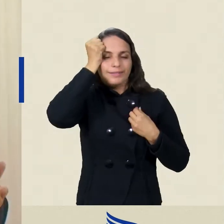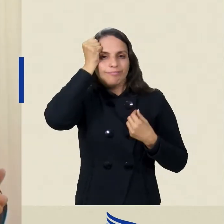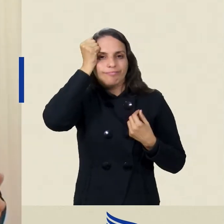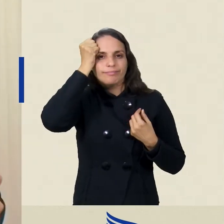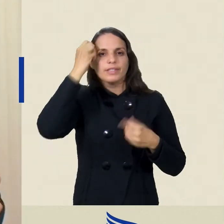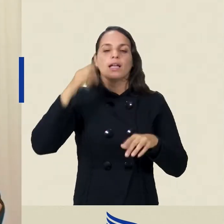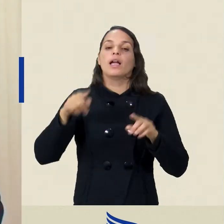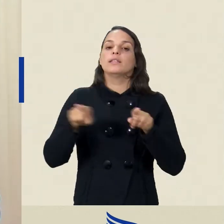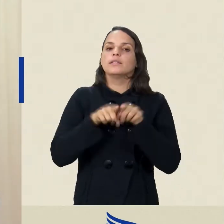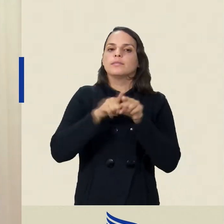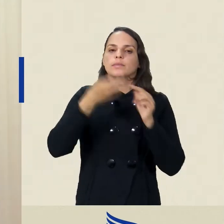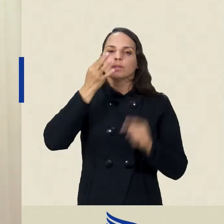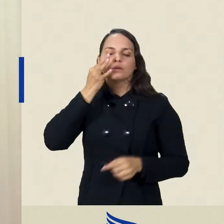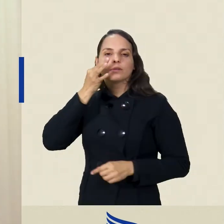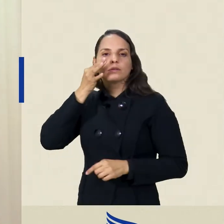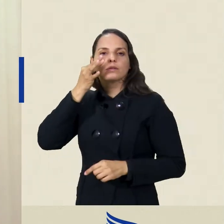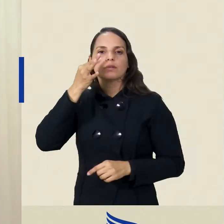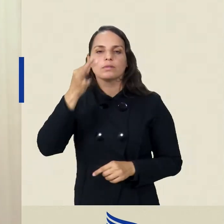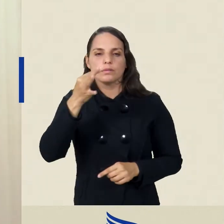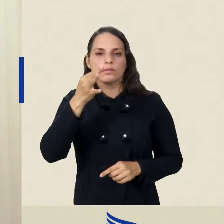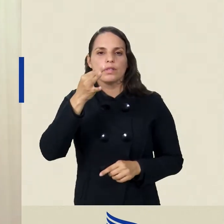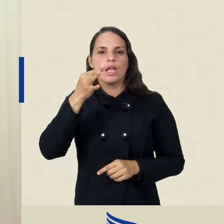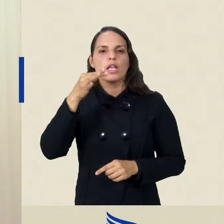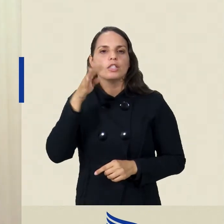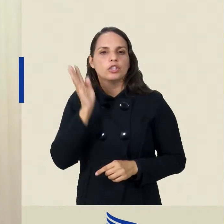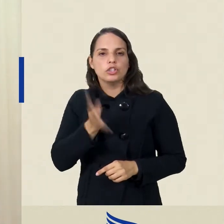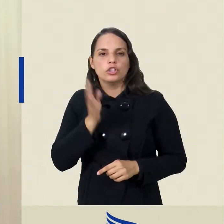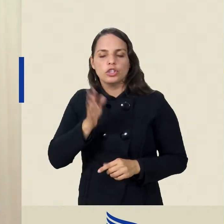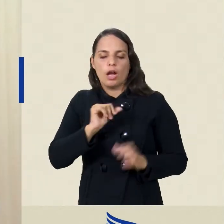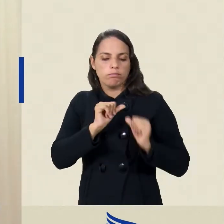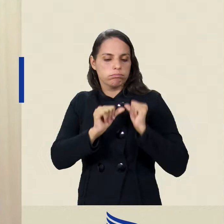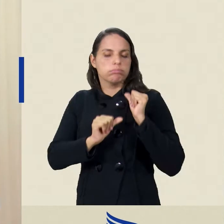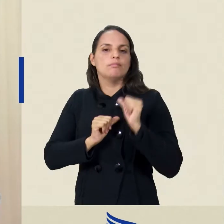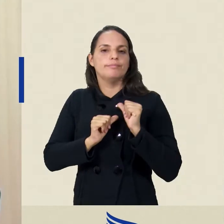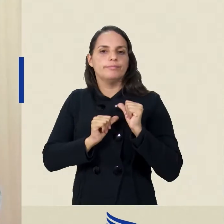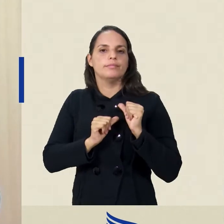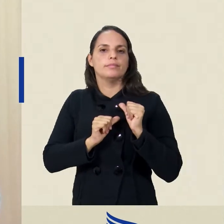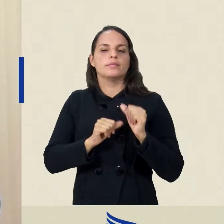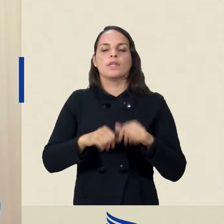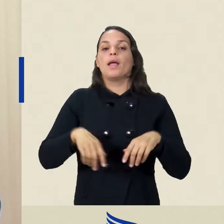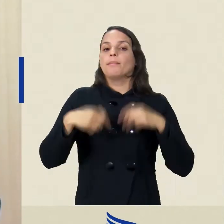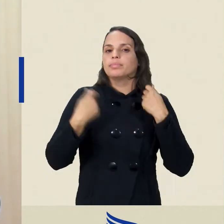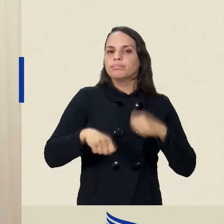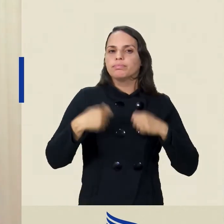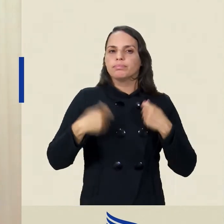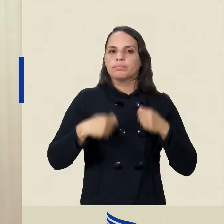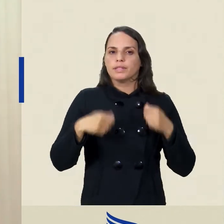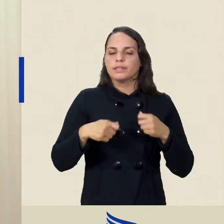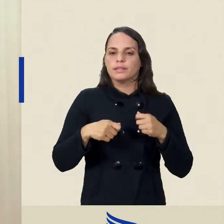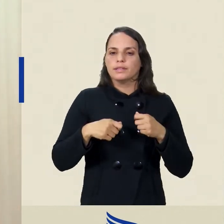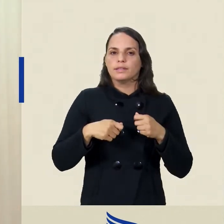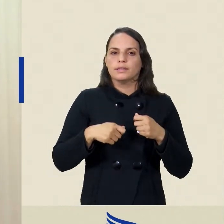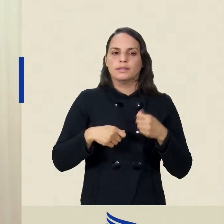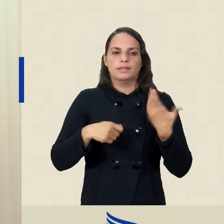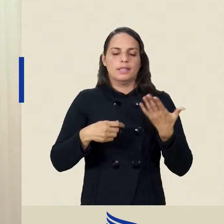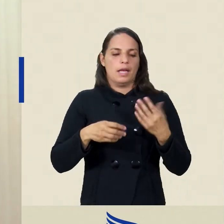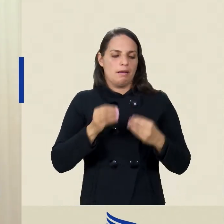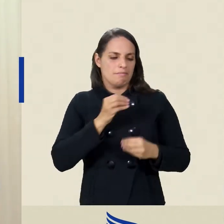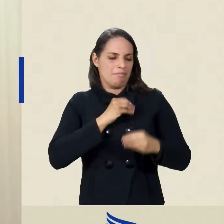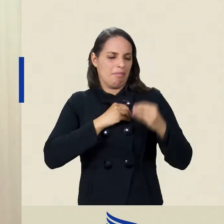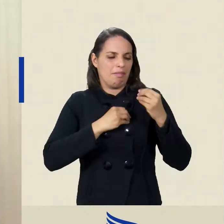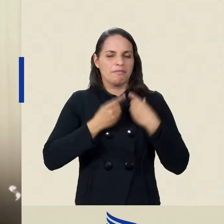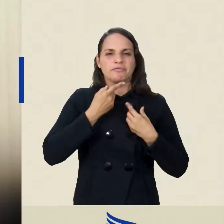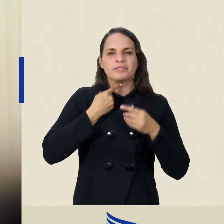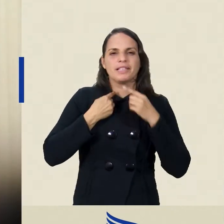dar testemunho de que já é uma nova criatura. Precisa estar morto para as coisas deste mundo,